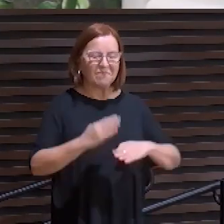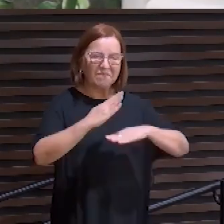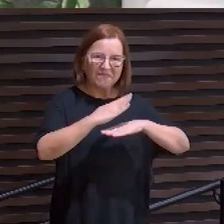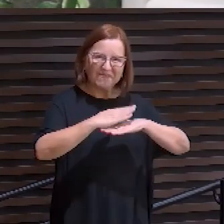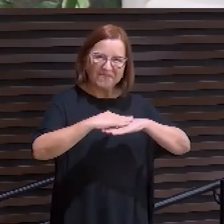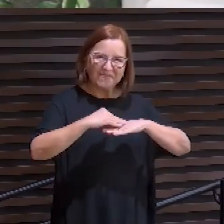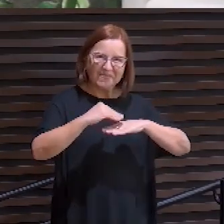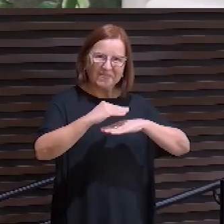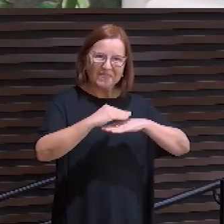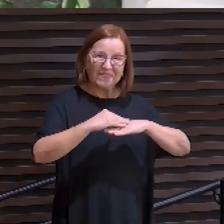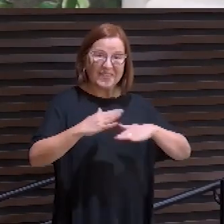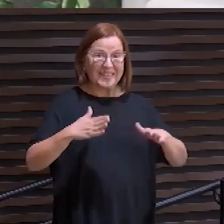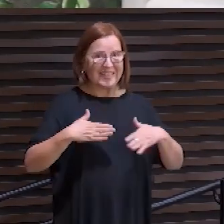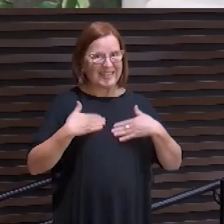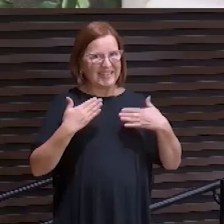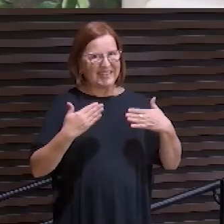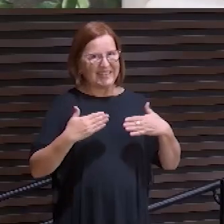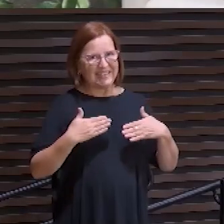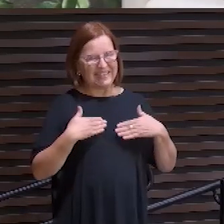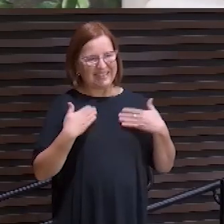afetuosa, alegre.